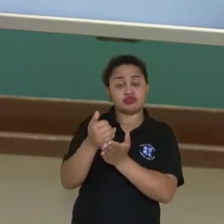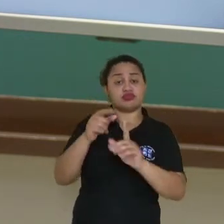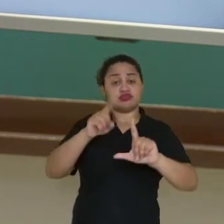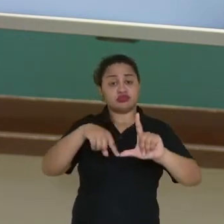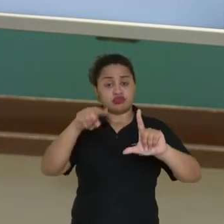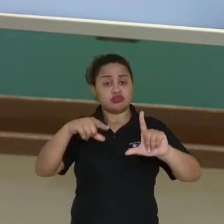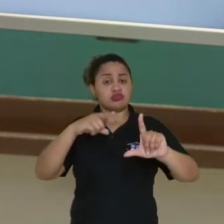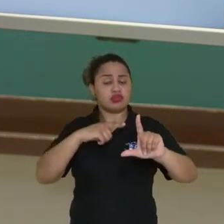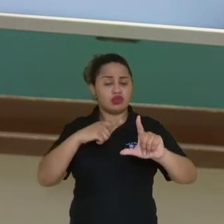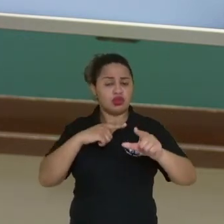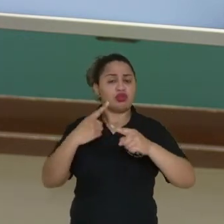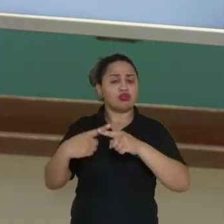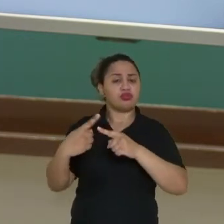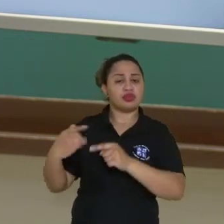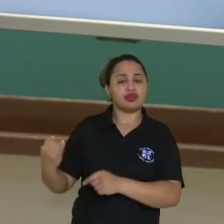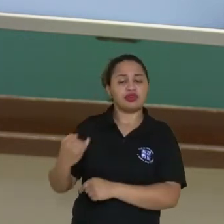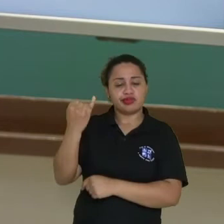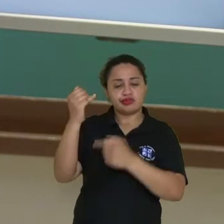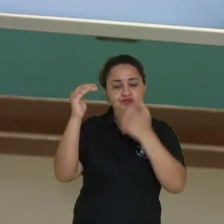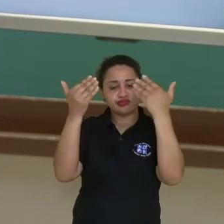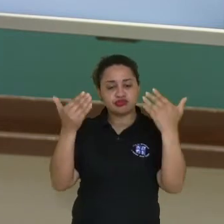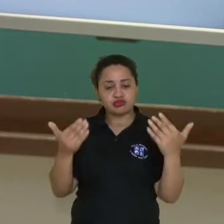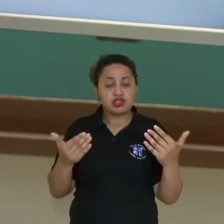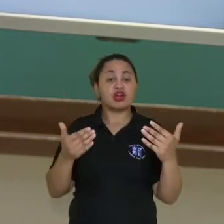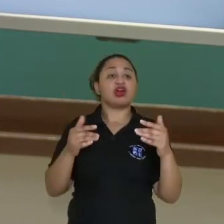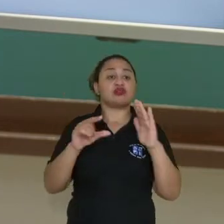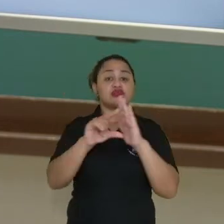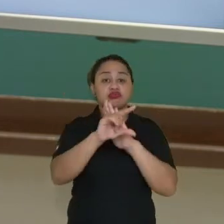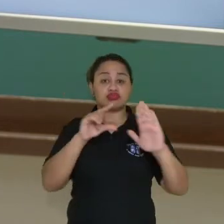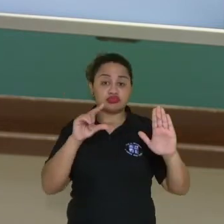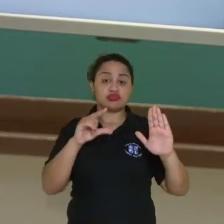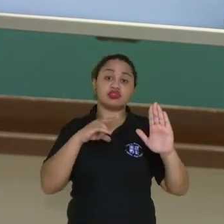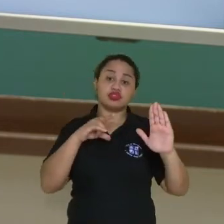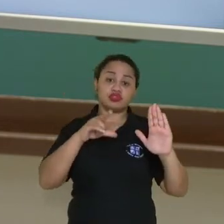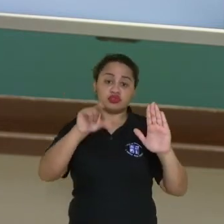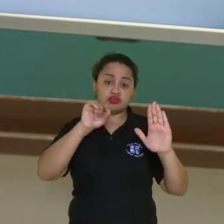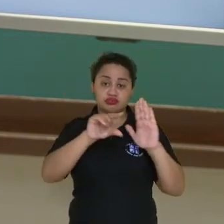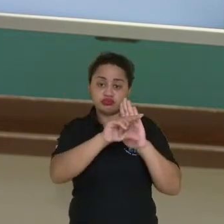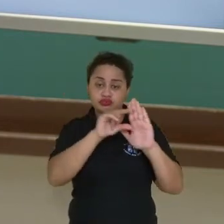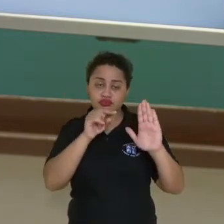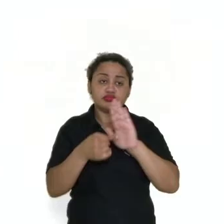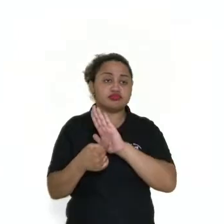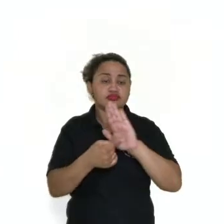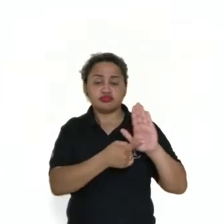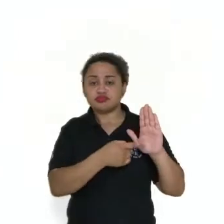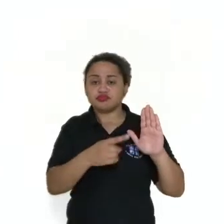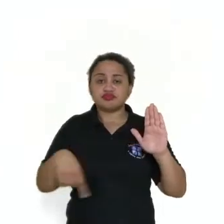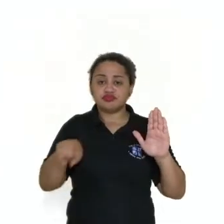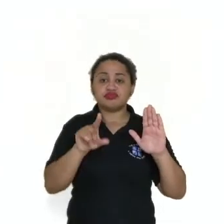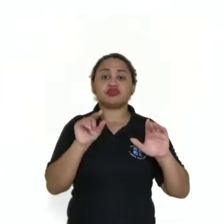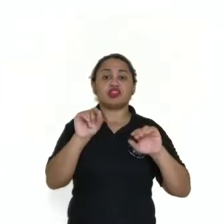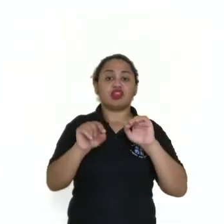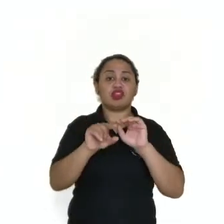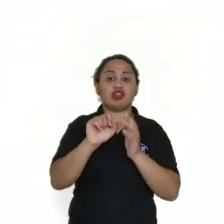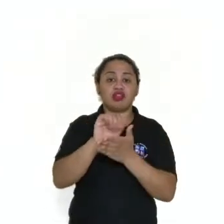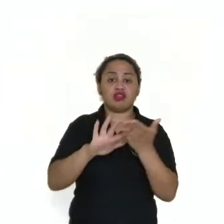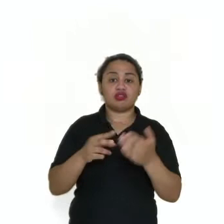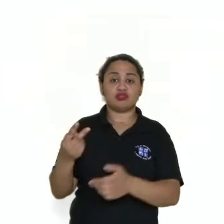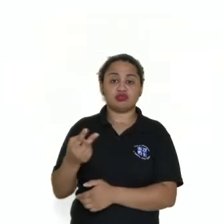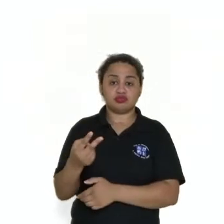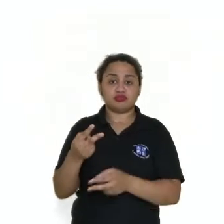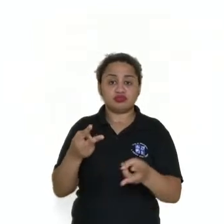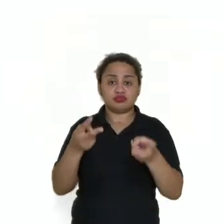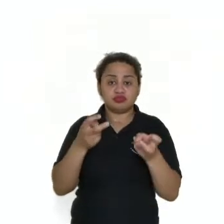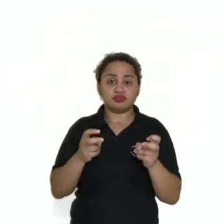né, que é bem importante para analisar já no fragmento que foi selecionado para compor essa atividade, né, essa segunda atividade. Vejam,